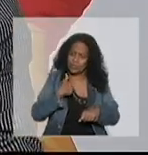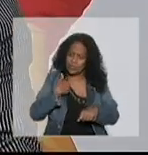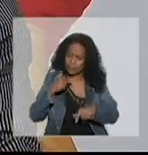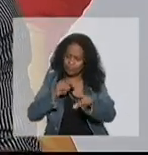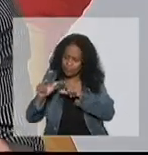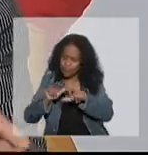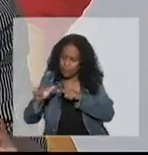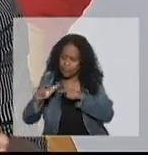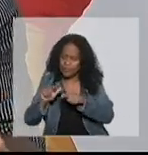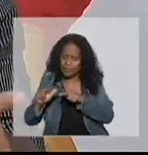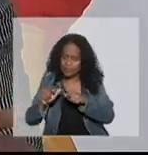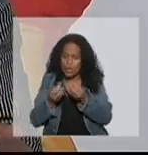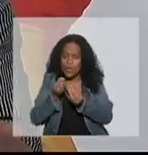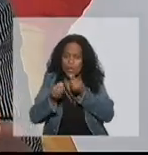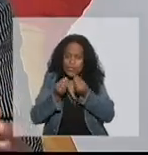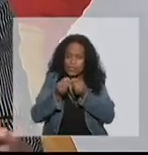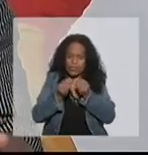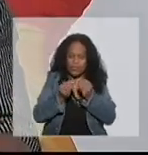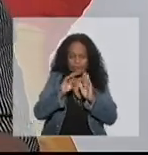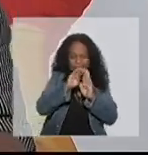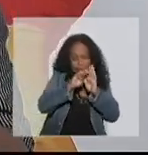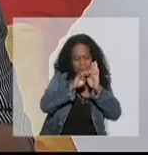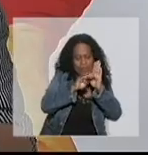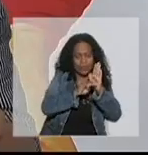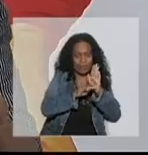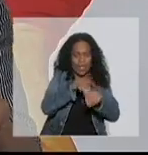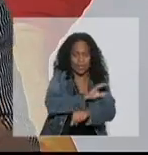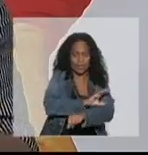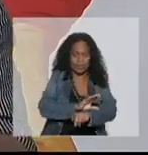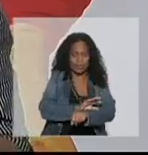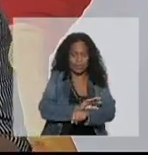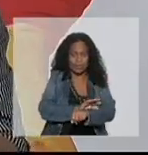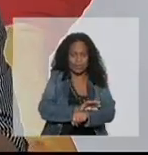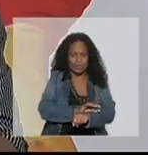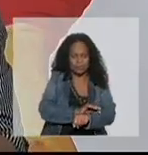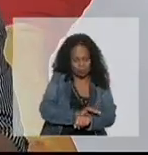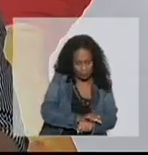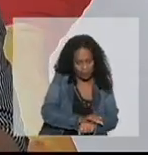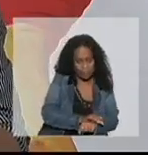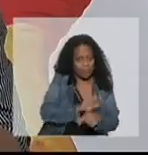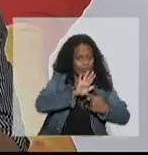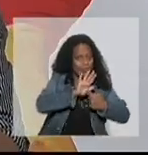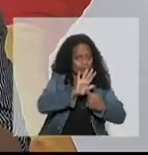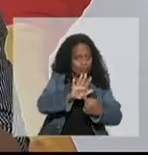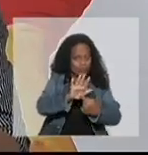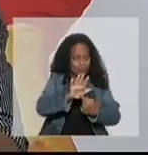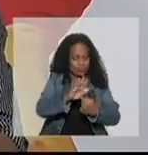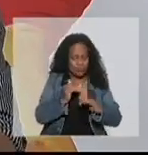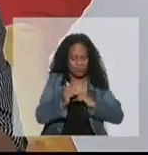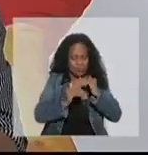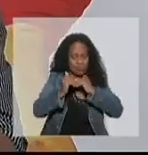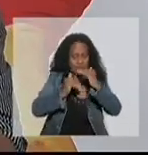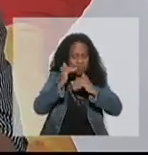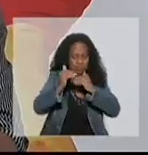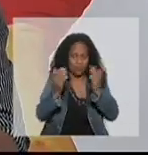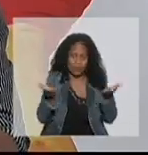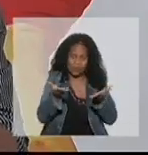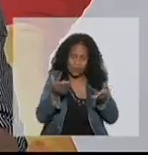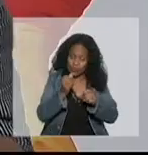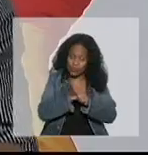trabalhar exatamente como é que foi construído esse preconceito. E a literatura servia como pista para entender como isso foi